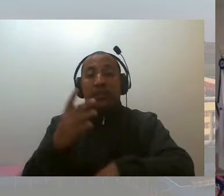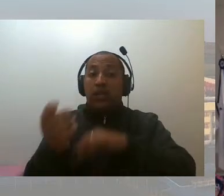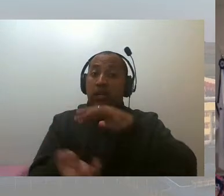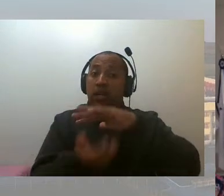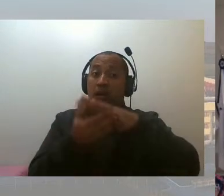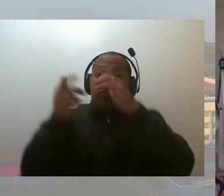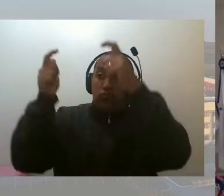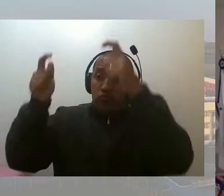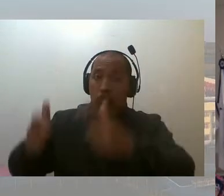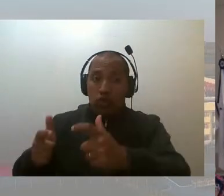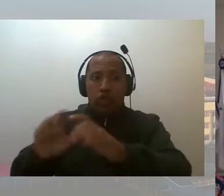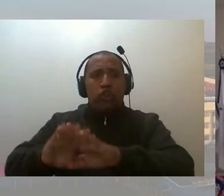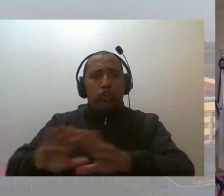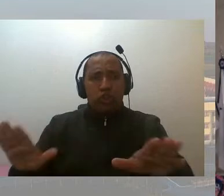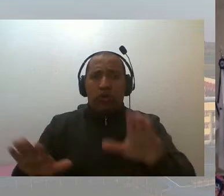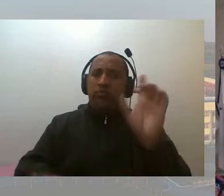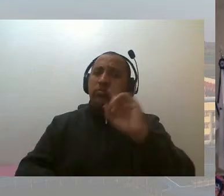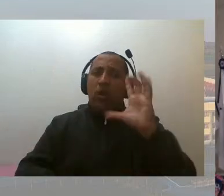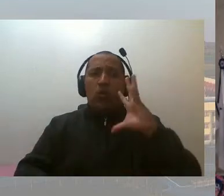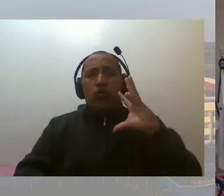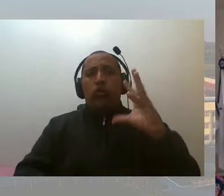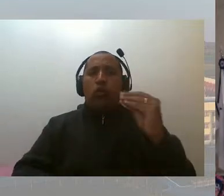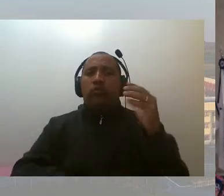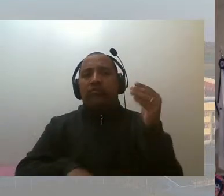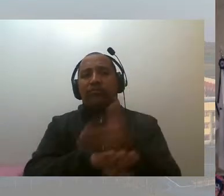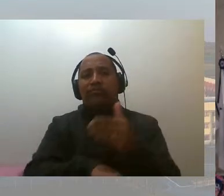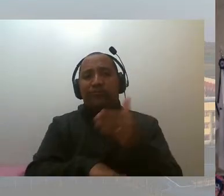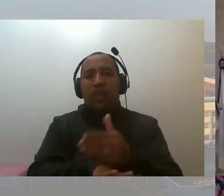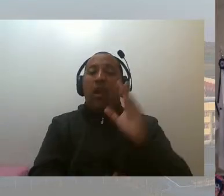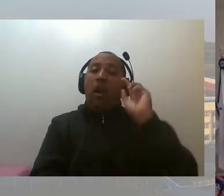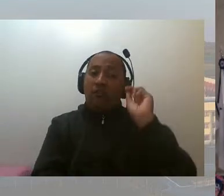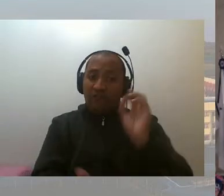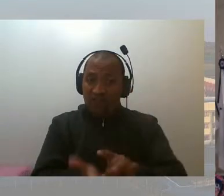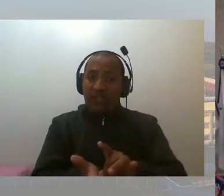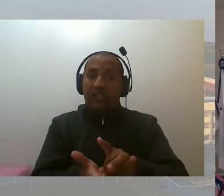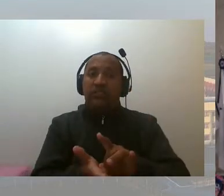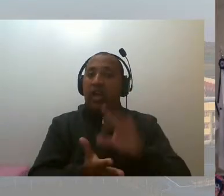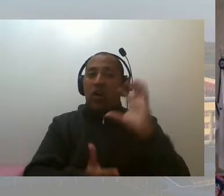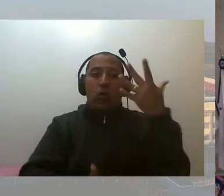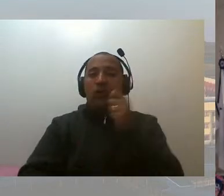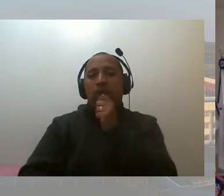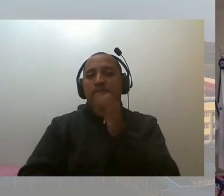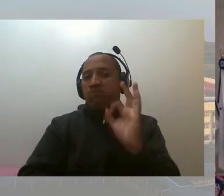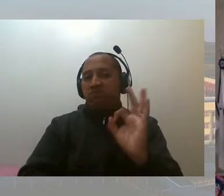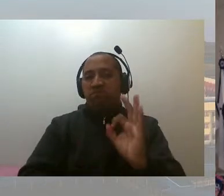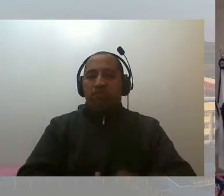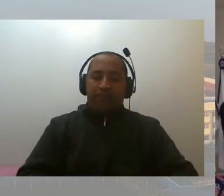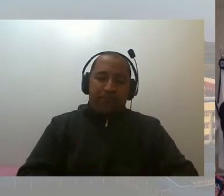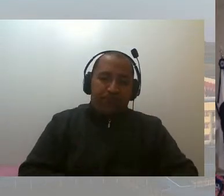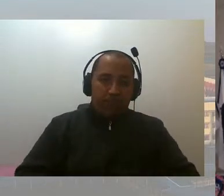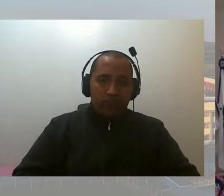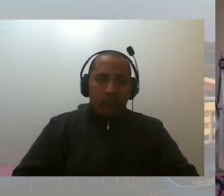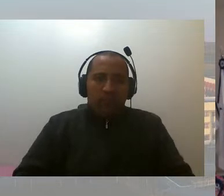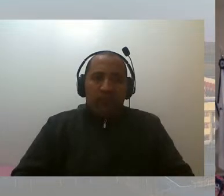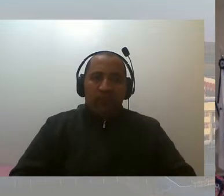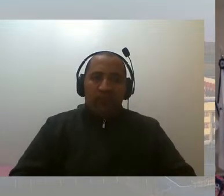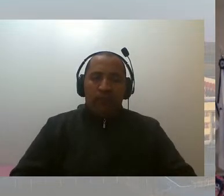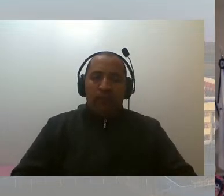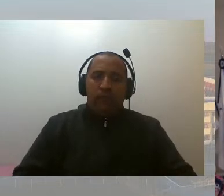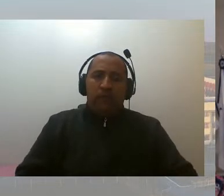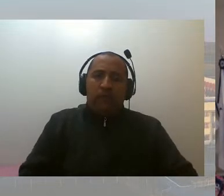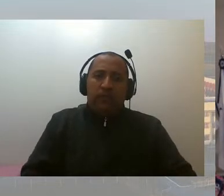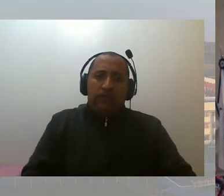sede, mas das demais unidades, que é uma realidade que não tem acontecido. Obrigada, reitor.